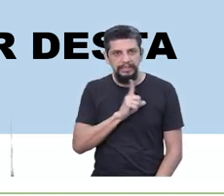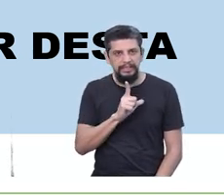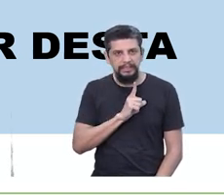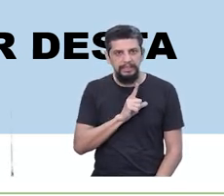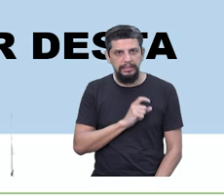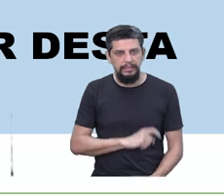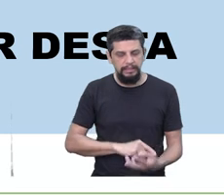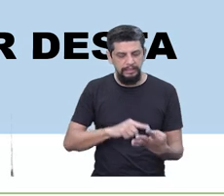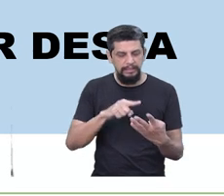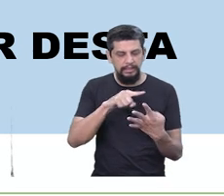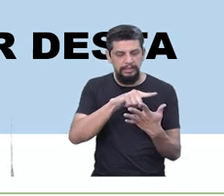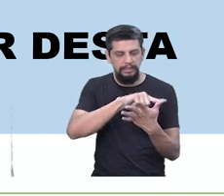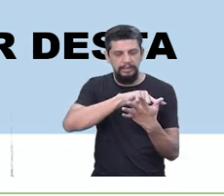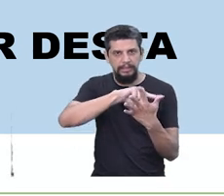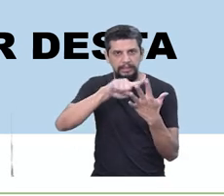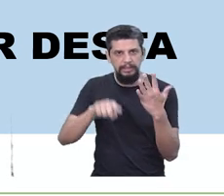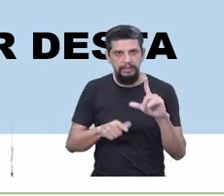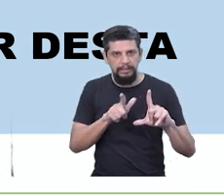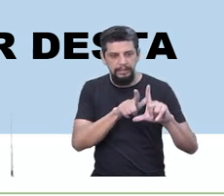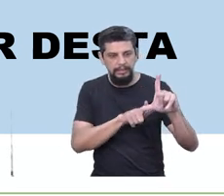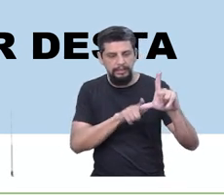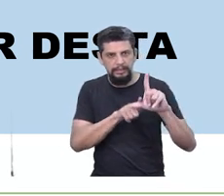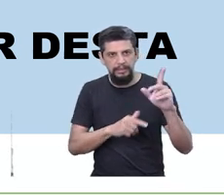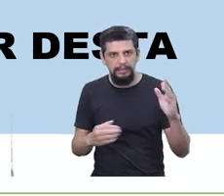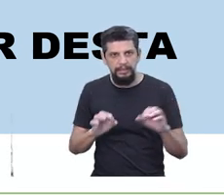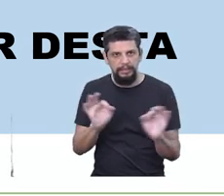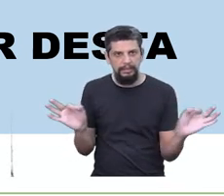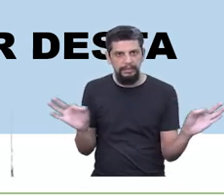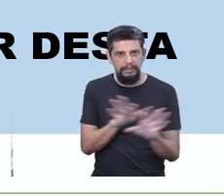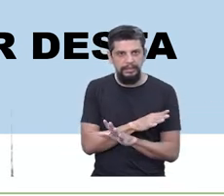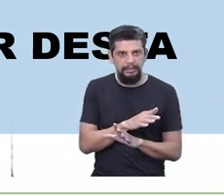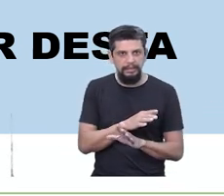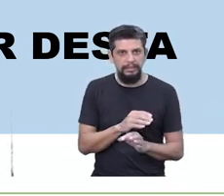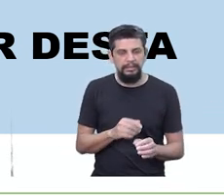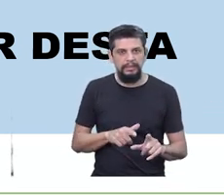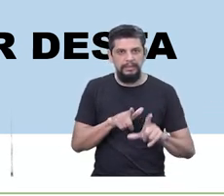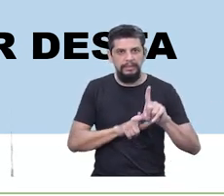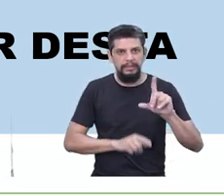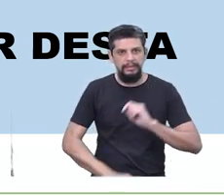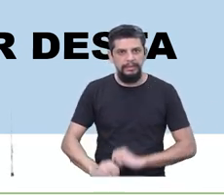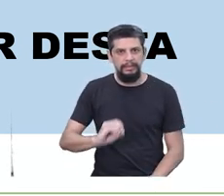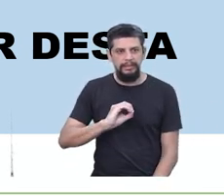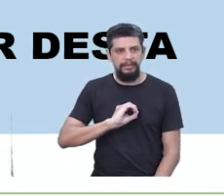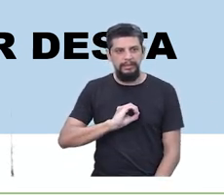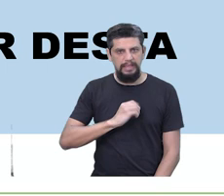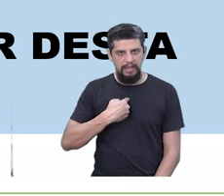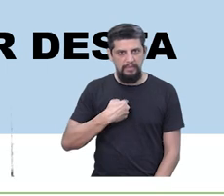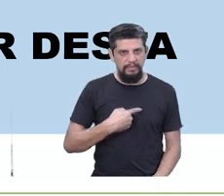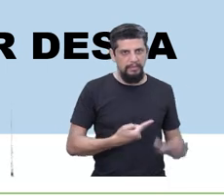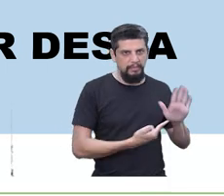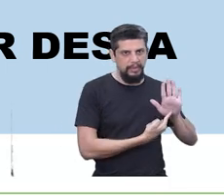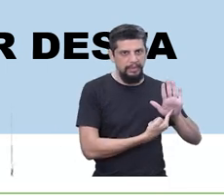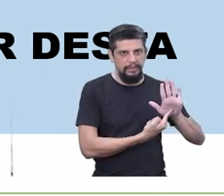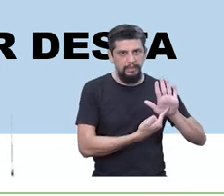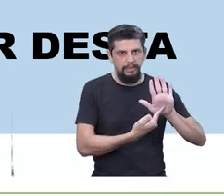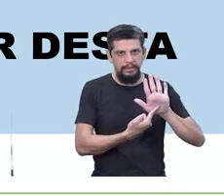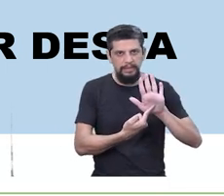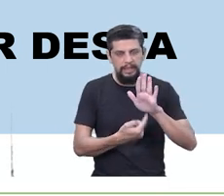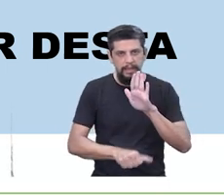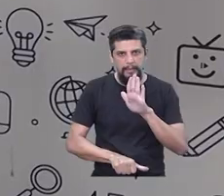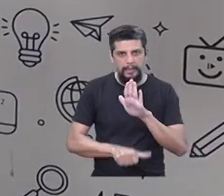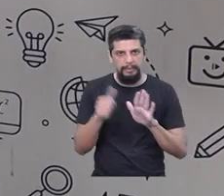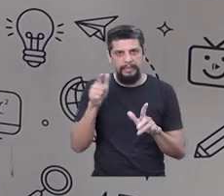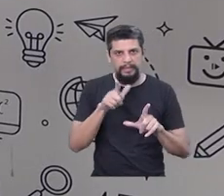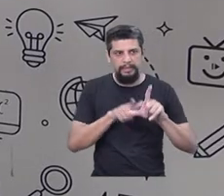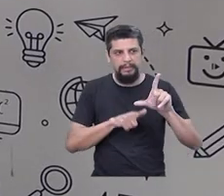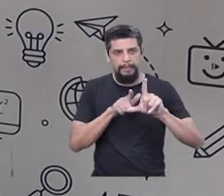tem 5 letras e termina com a letra O. E eu vou mostrar agora para vocês a